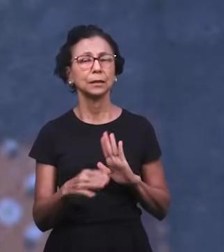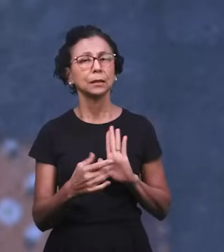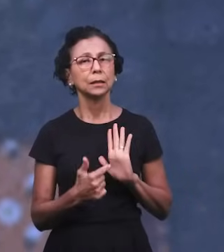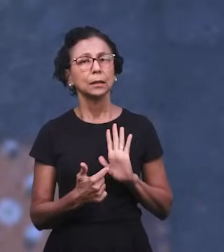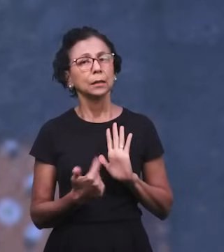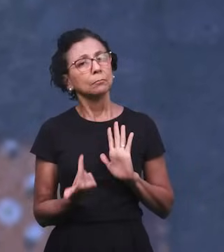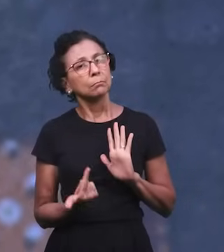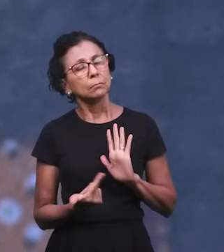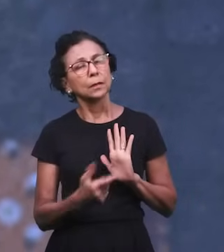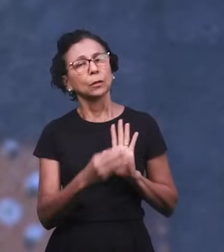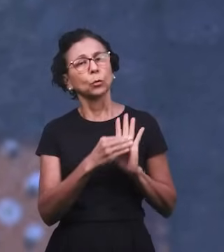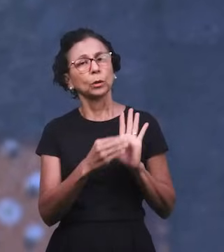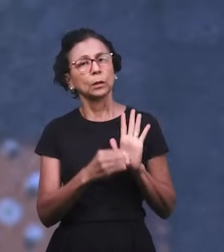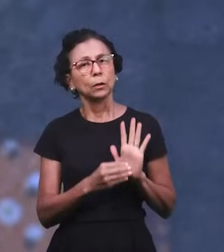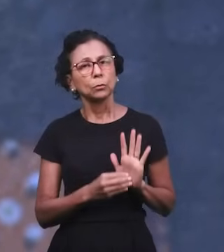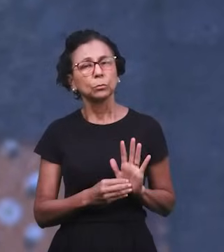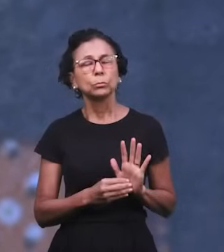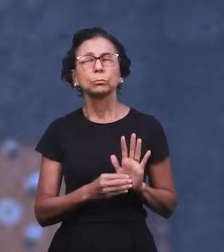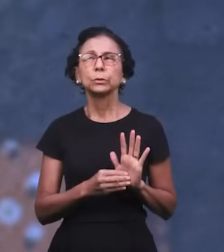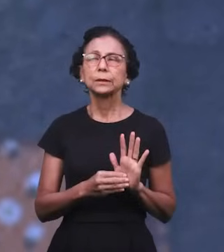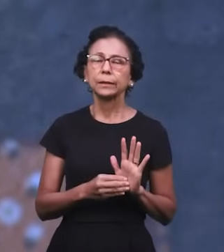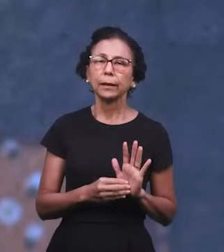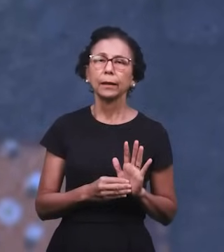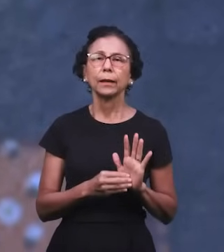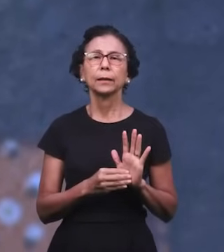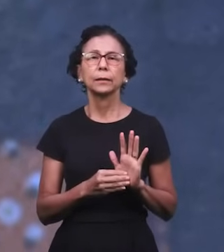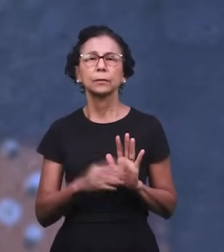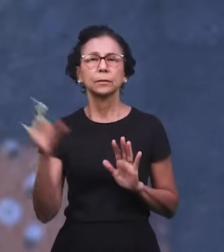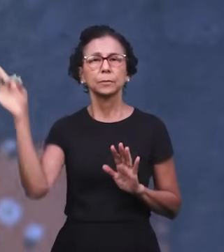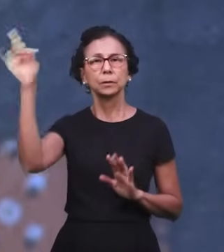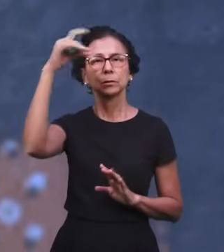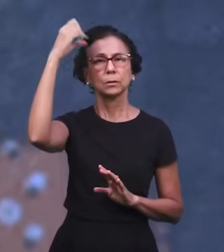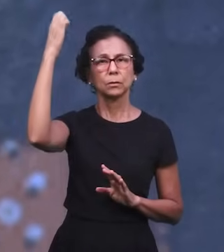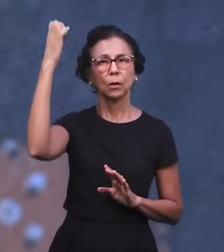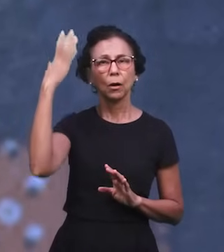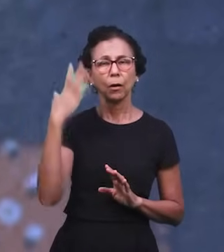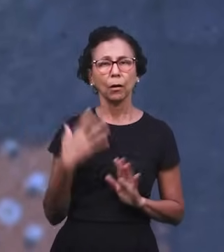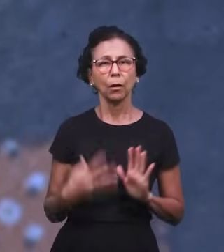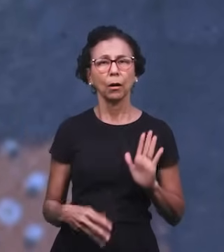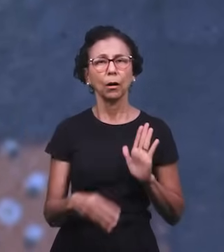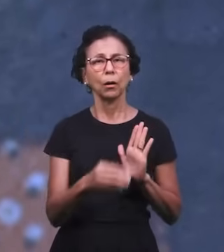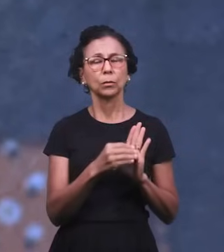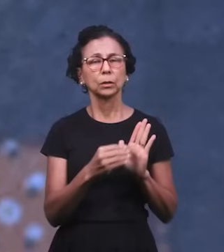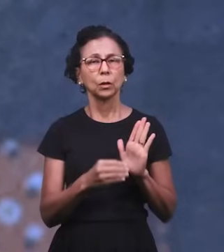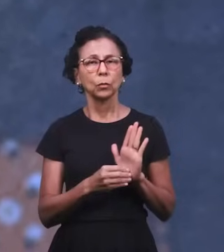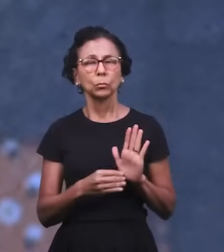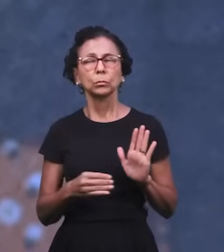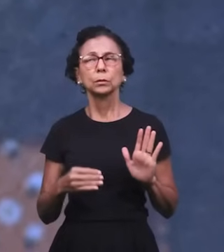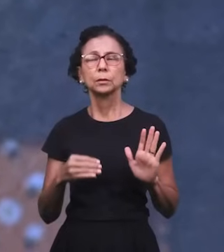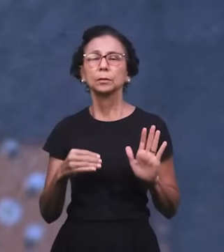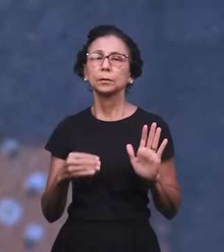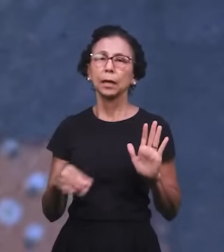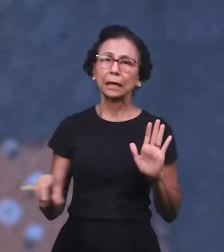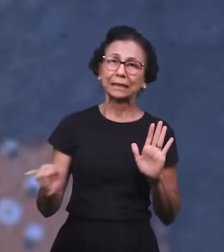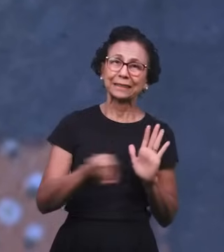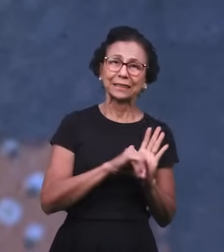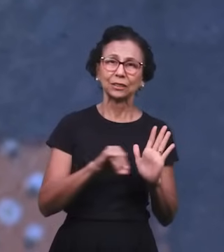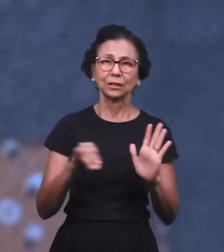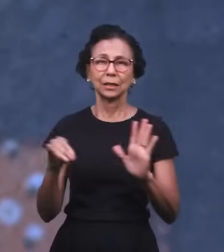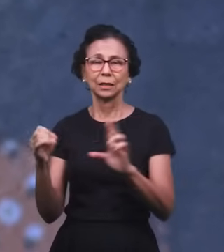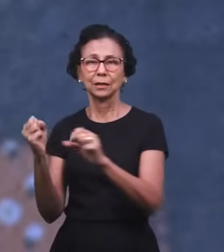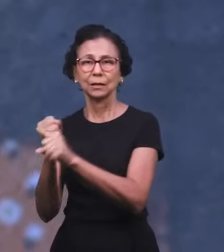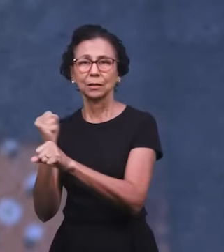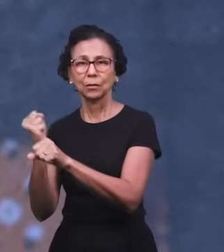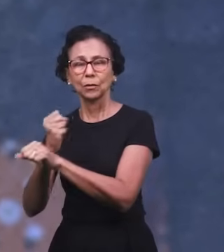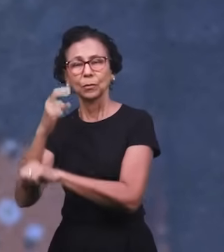a identidade desta obra maravilhosa, conteúdos que agregam informações, orientações, doutrina, e